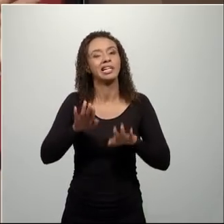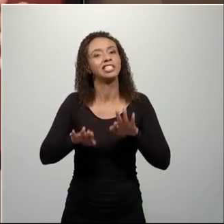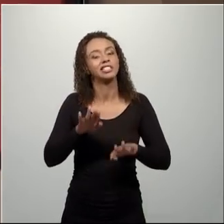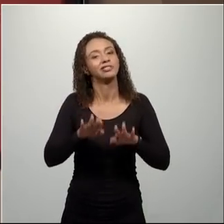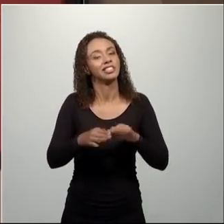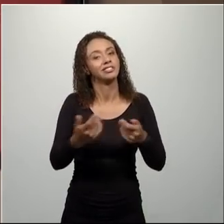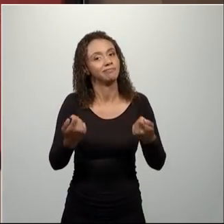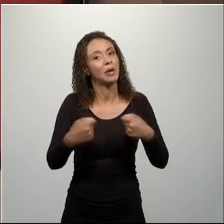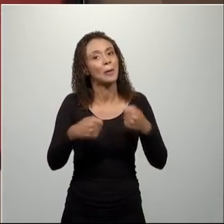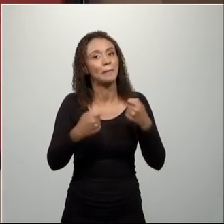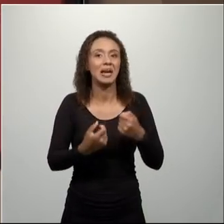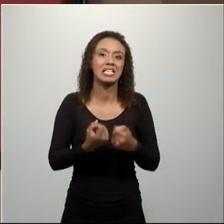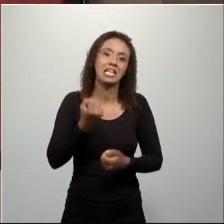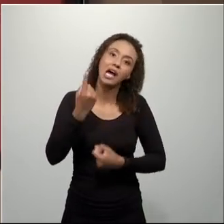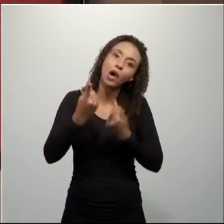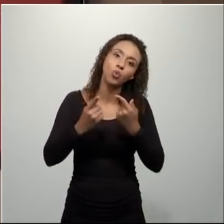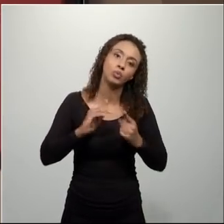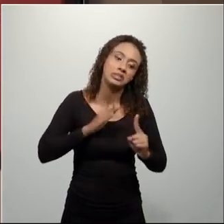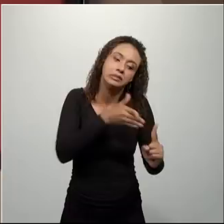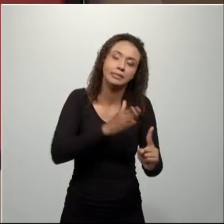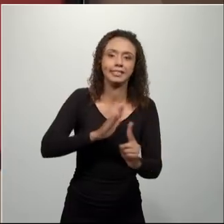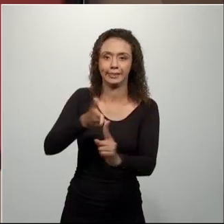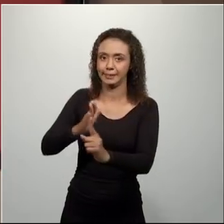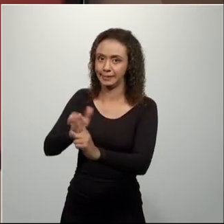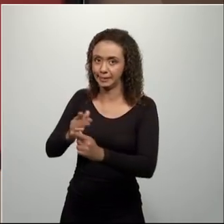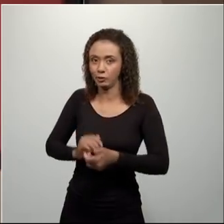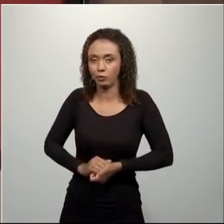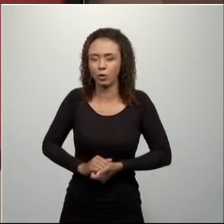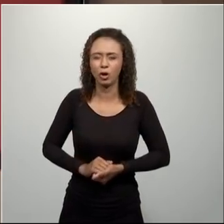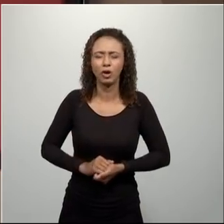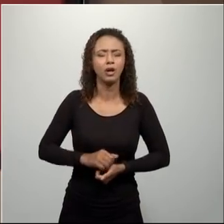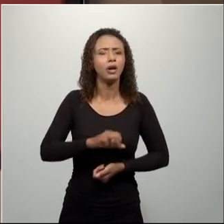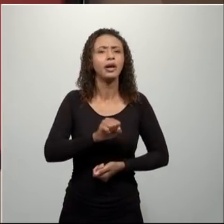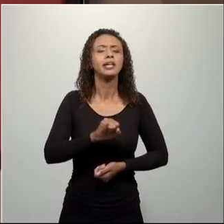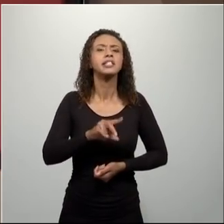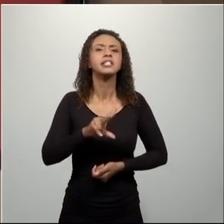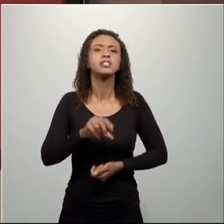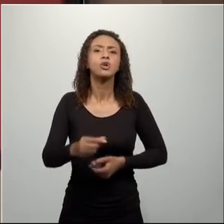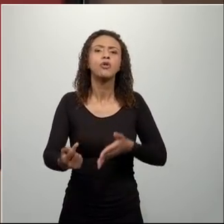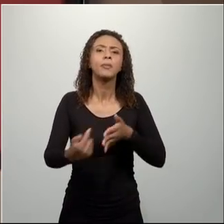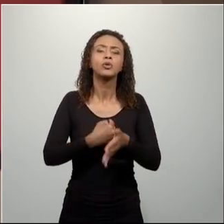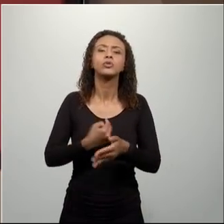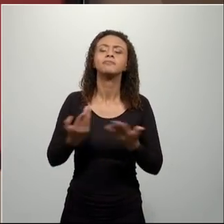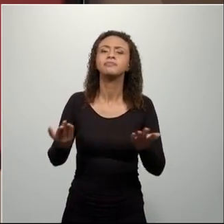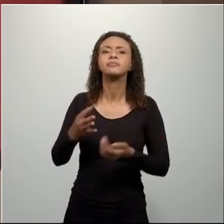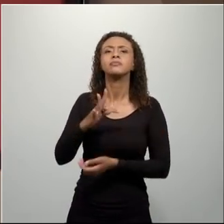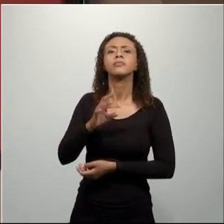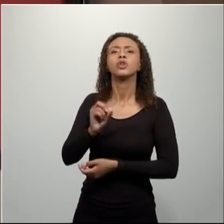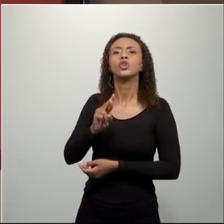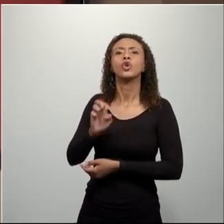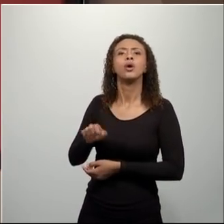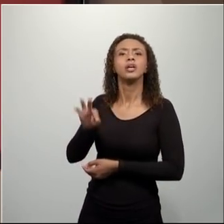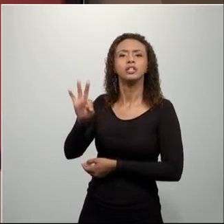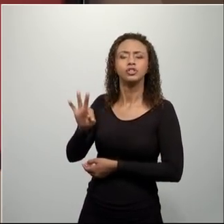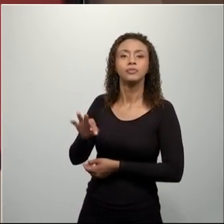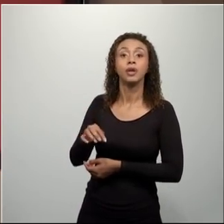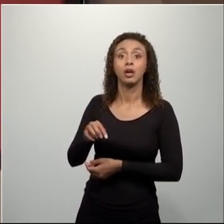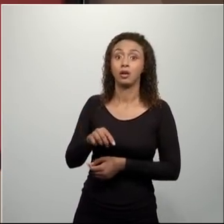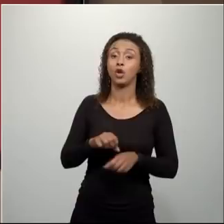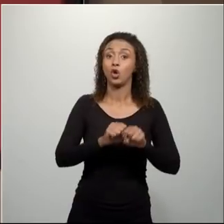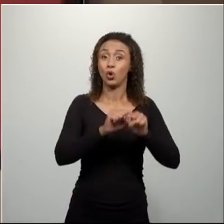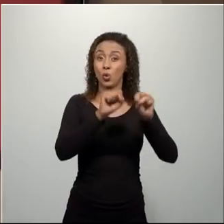separados sem relação um com o outro o silvio batista perguntou sobre o torrent os sistemas operacionais windows linux